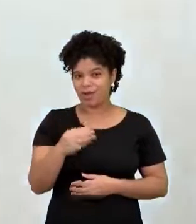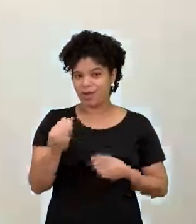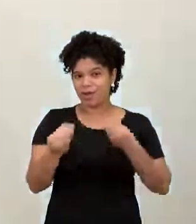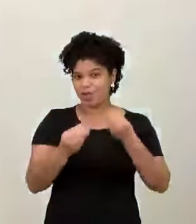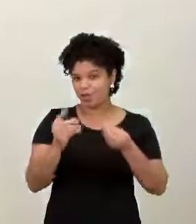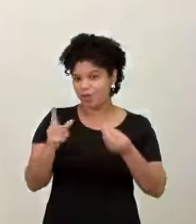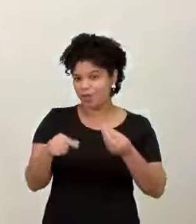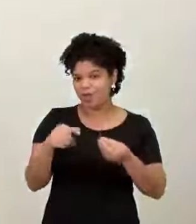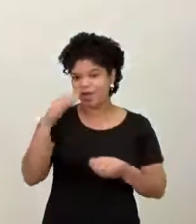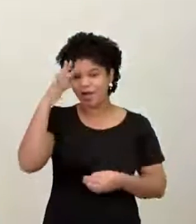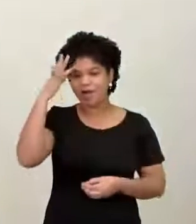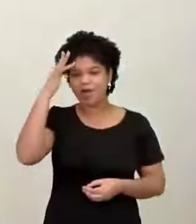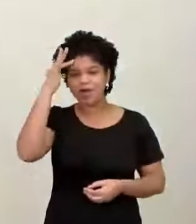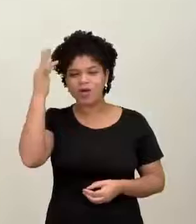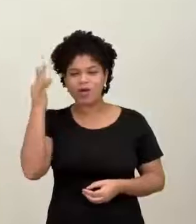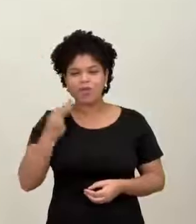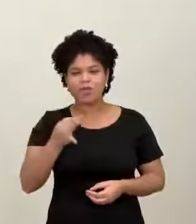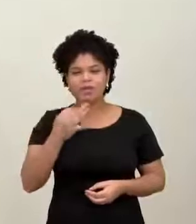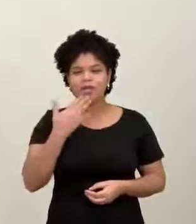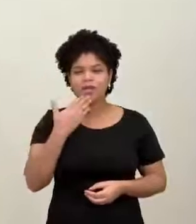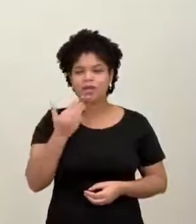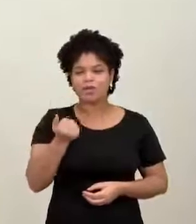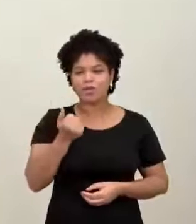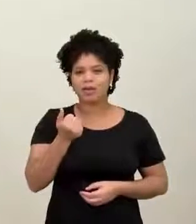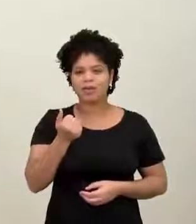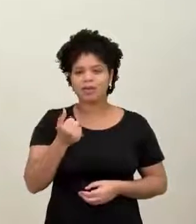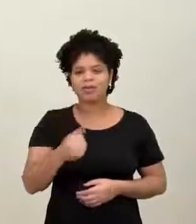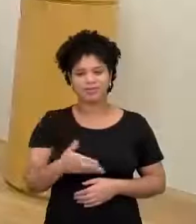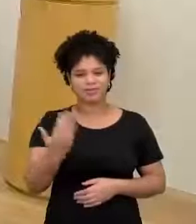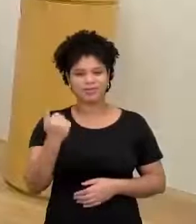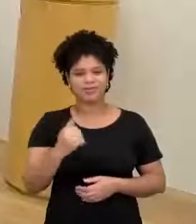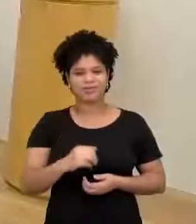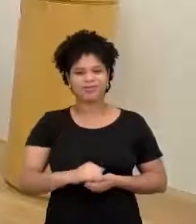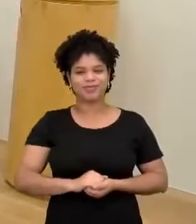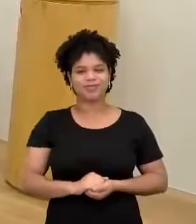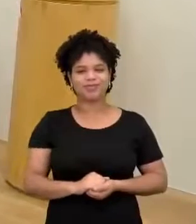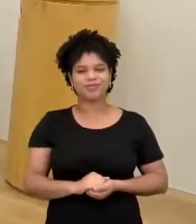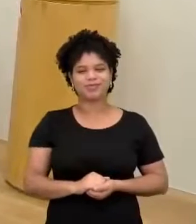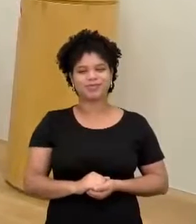tentar compreender o teatro assim de uma forma mais prática. Bora lá!